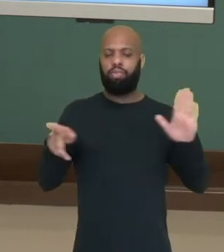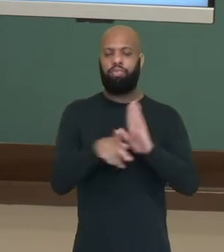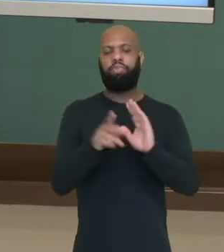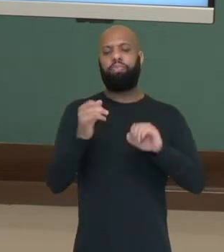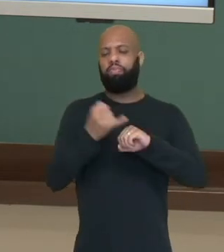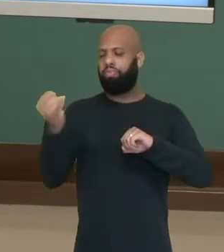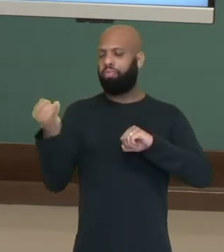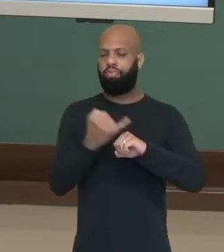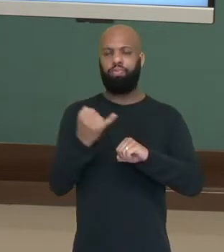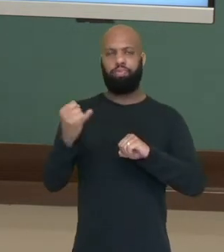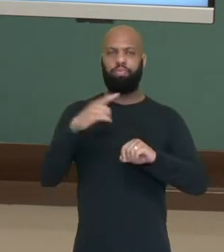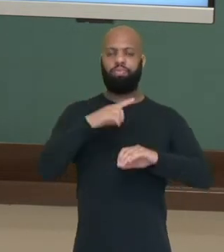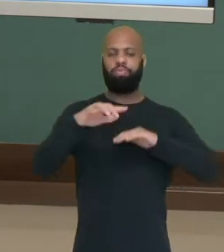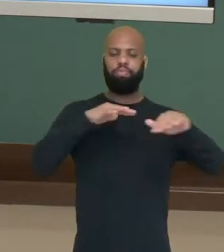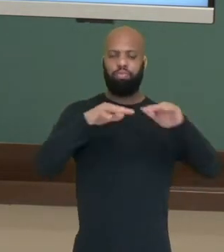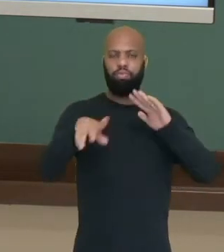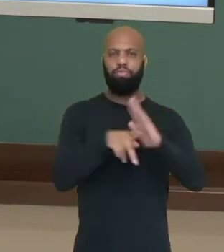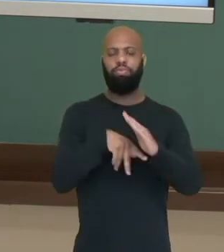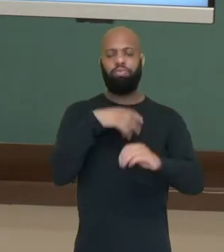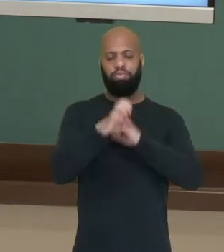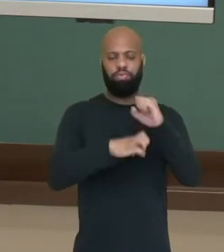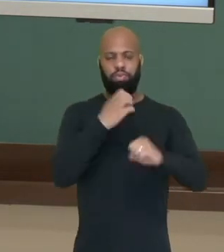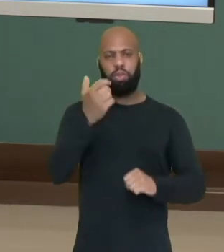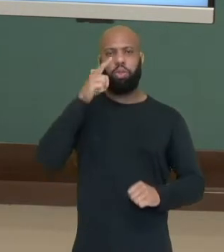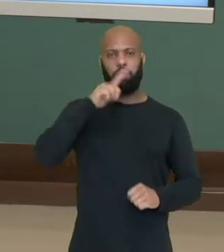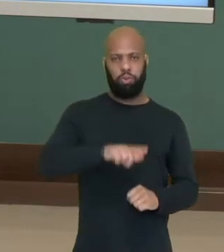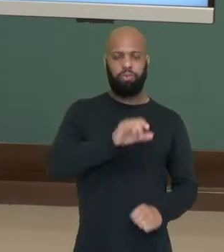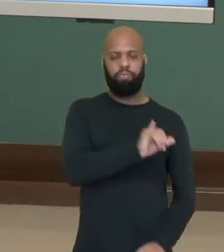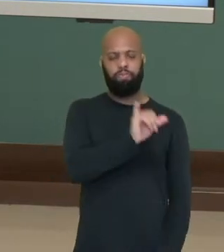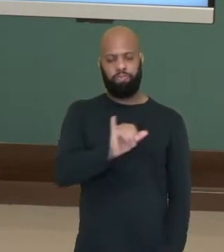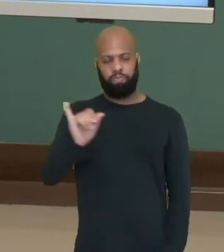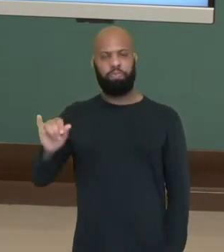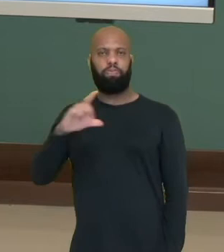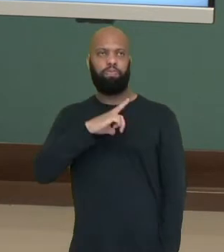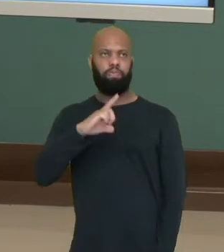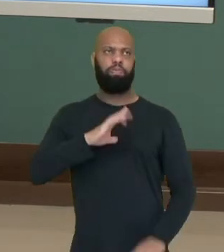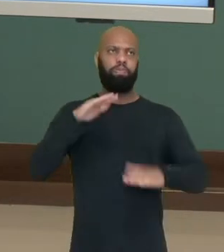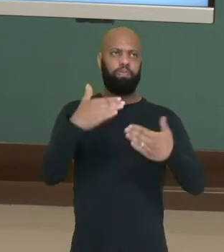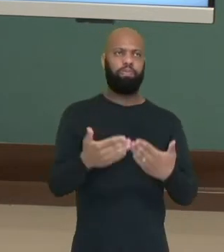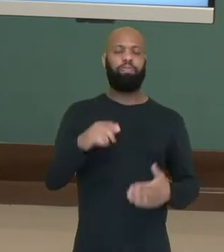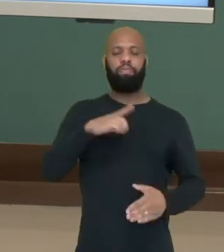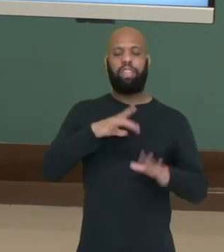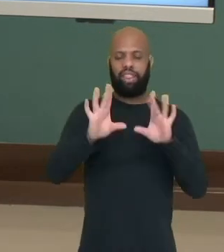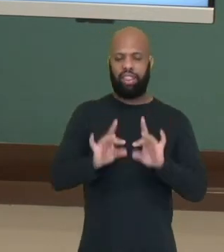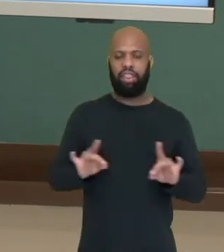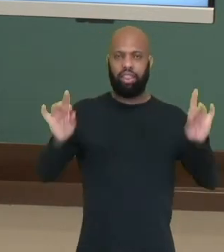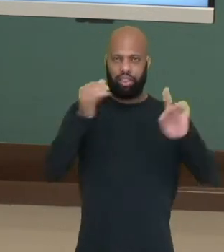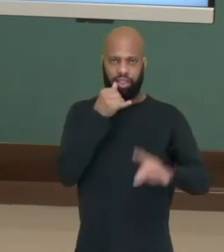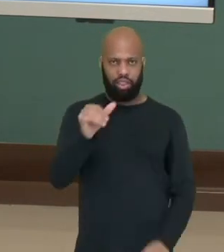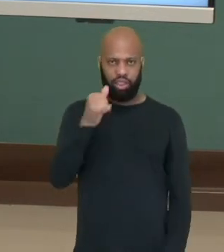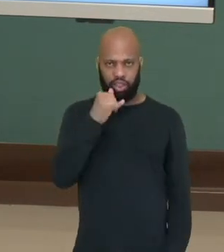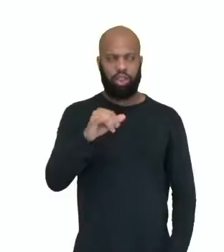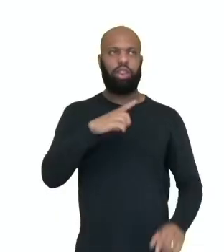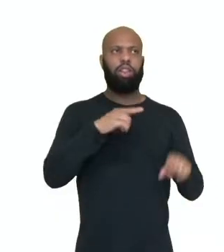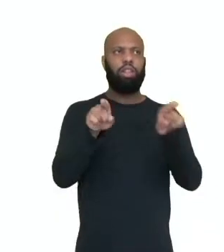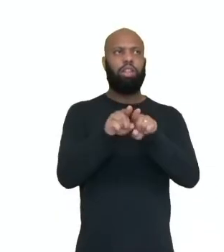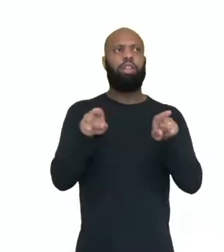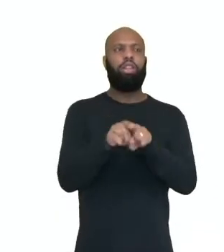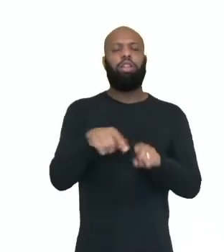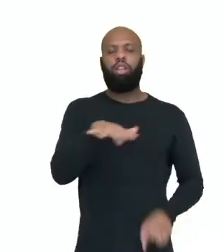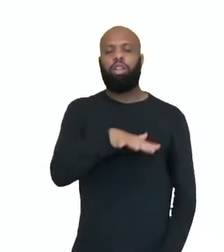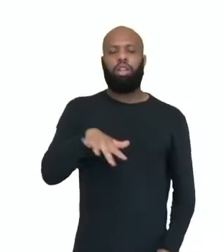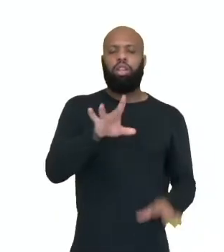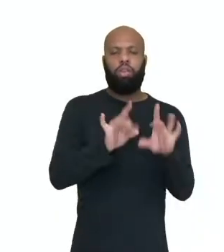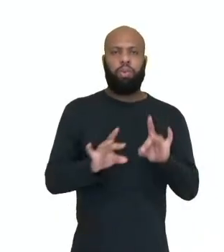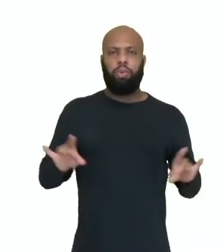elétrons, para ter a passagem da corrente elétrica. Na eletrólise aquosa, que é também conhecido como eletrólise em meio aquoso